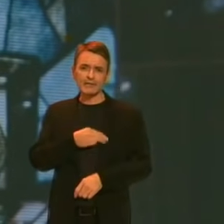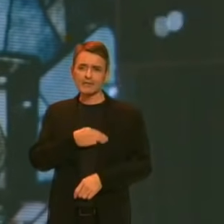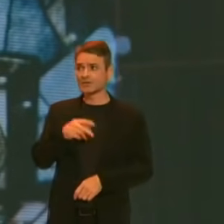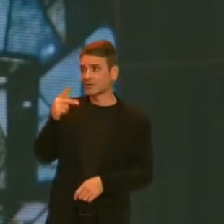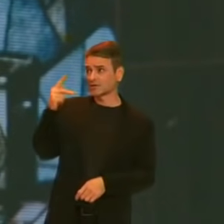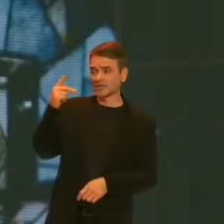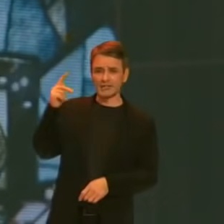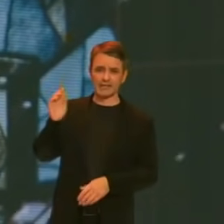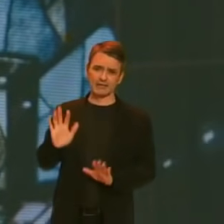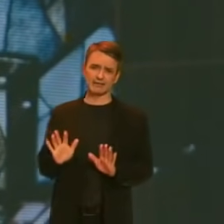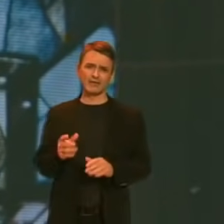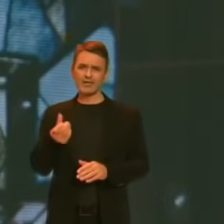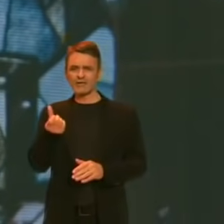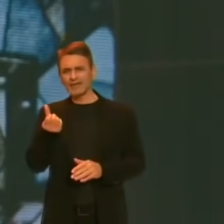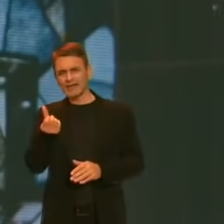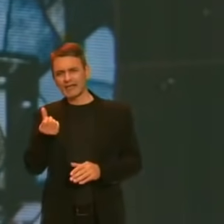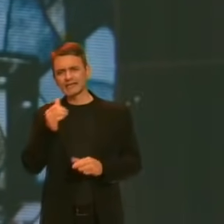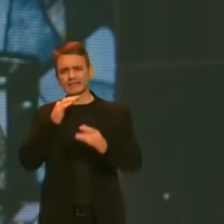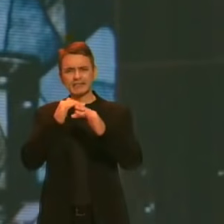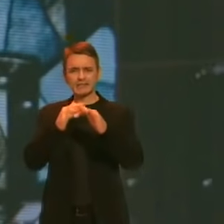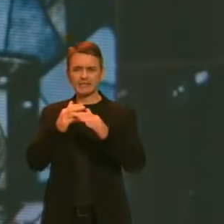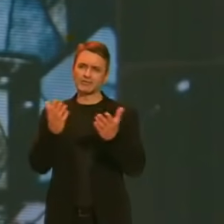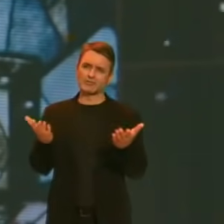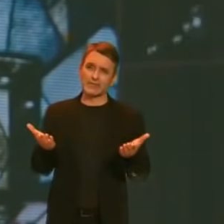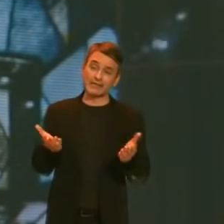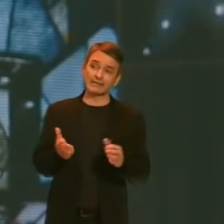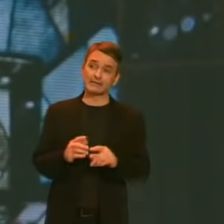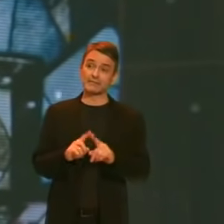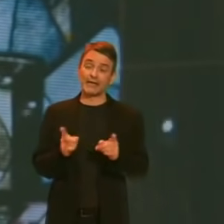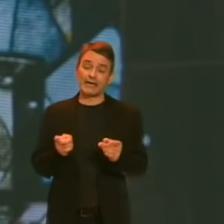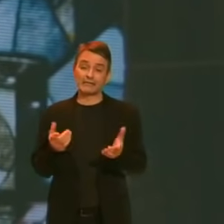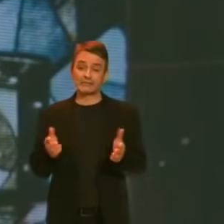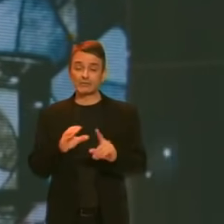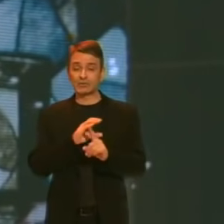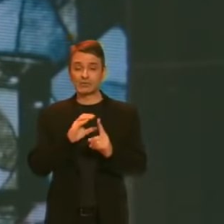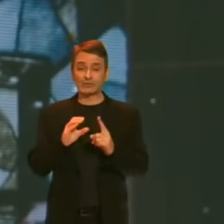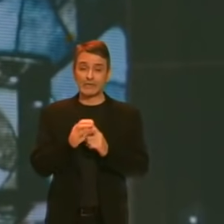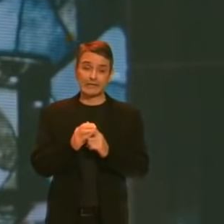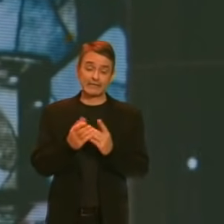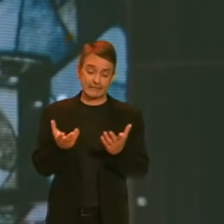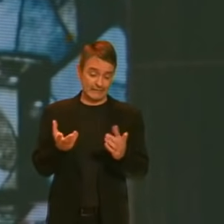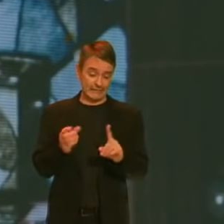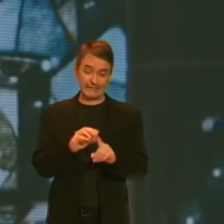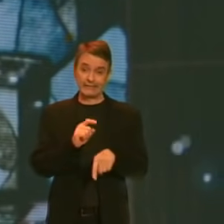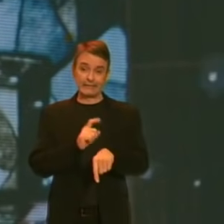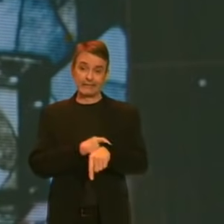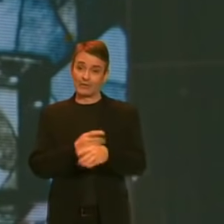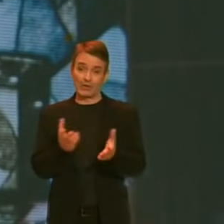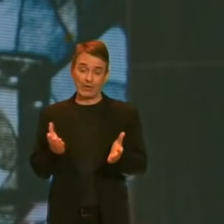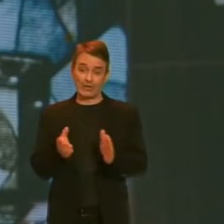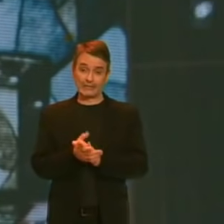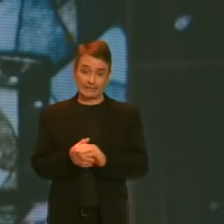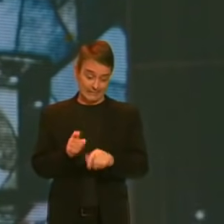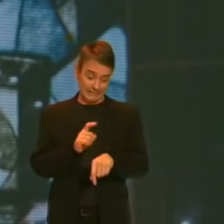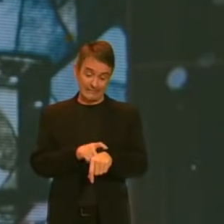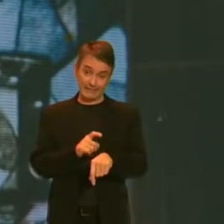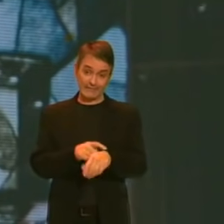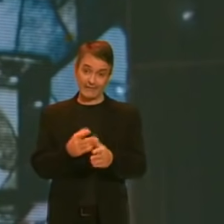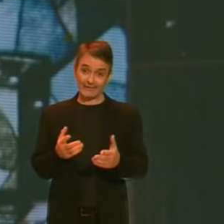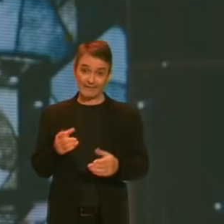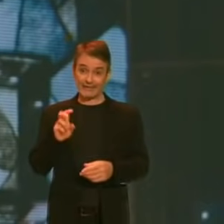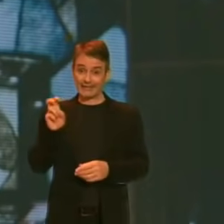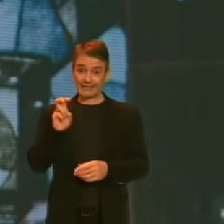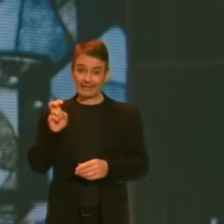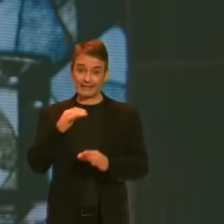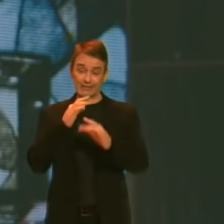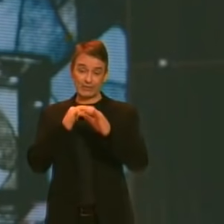na sexta trombeta, mas a gente vai terminar muito tarde o nosso culto, e eu gastei muito tempo na quinta,